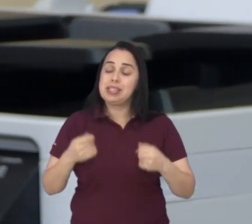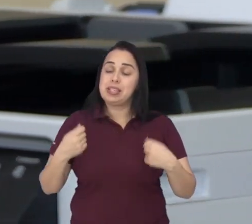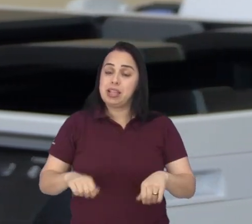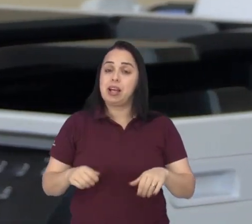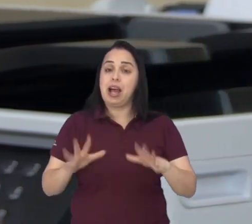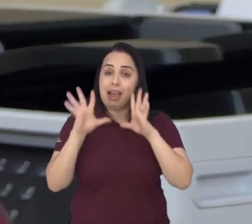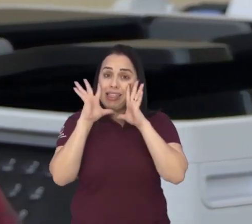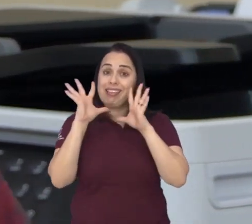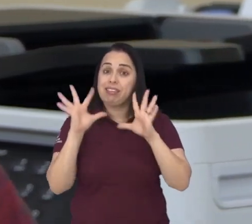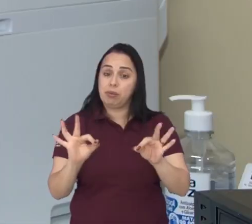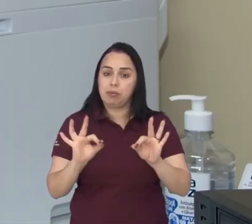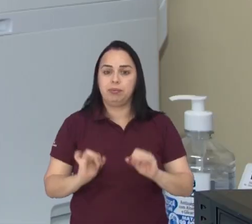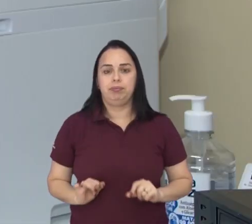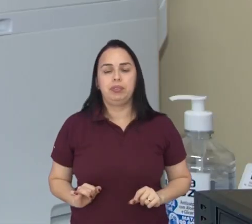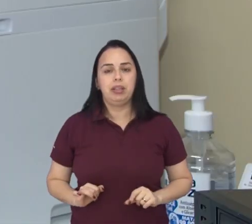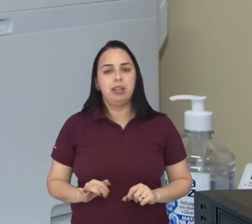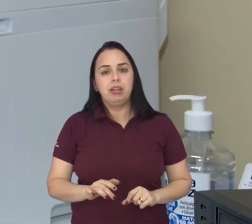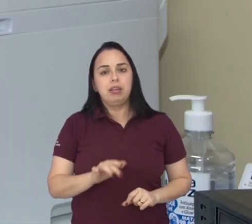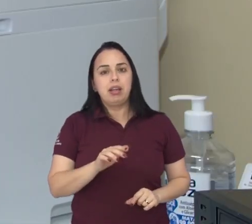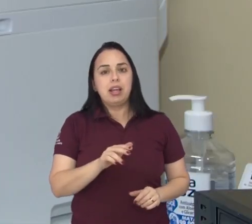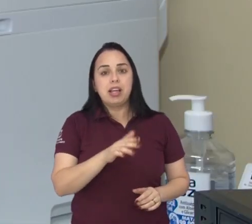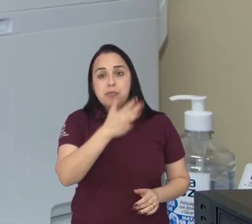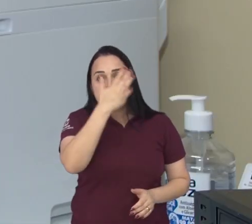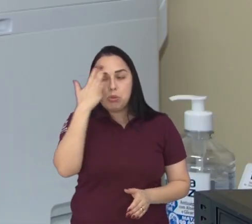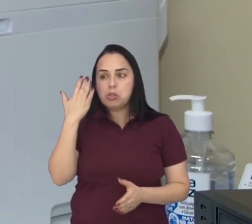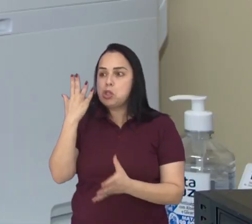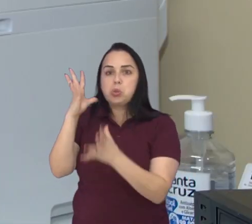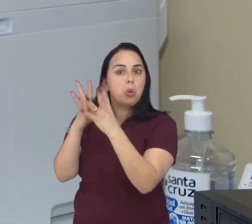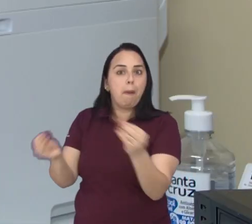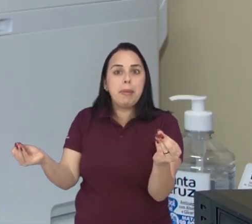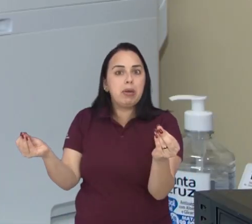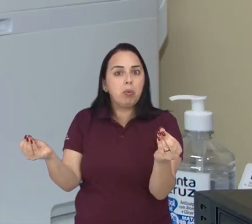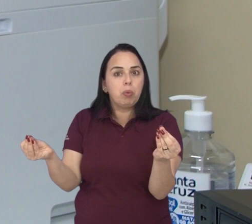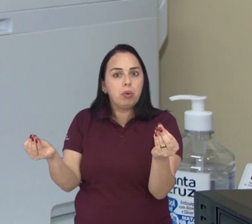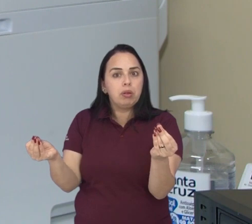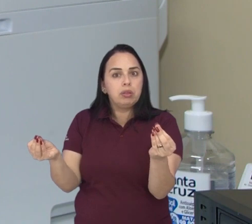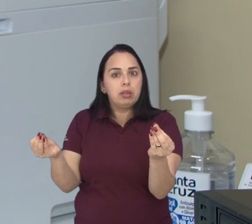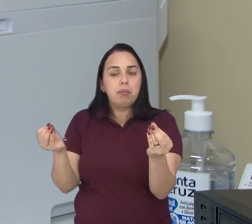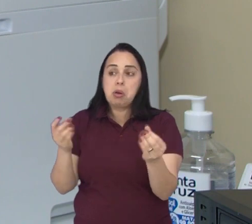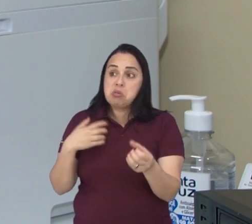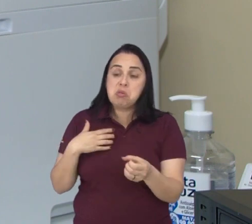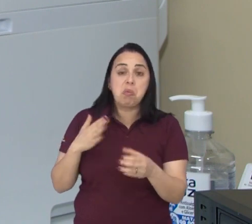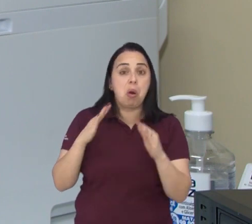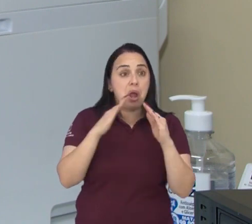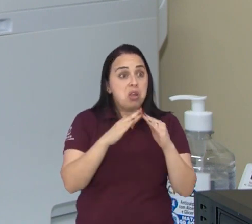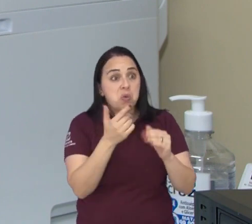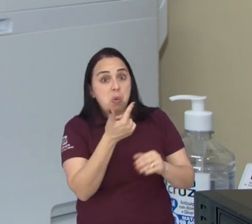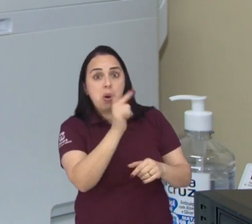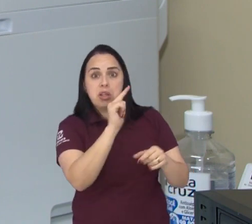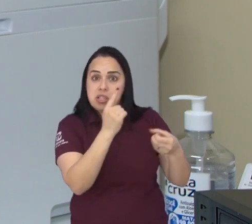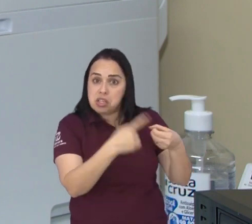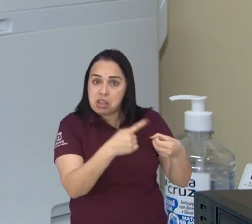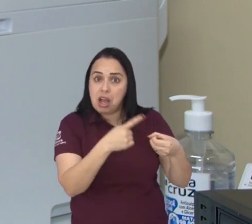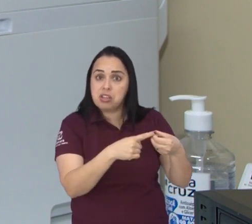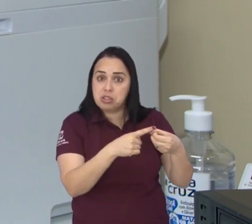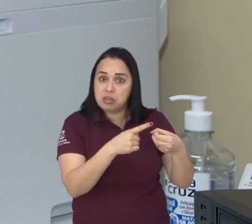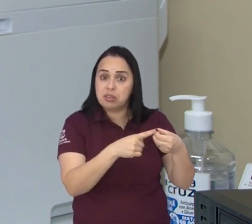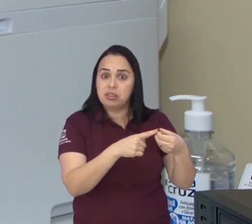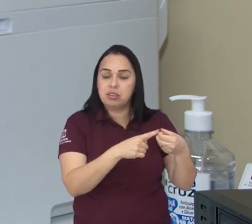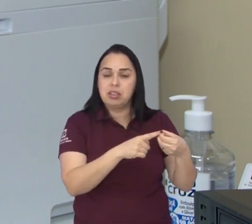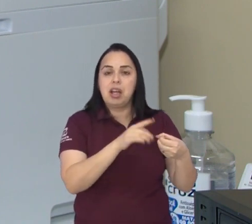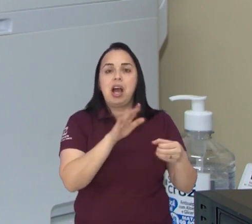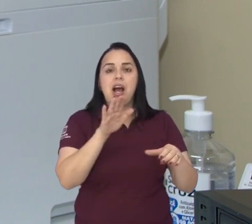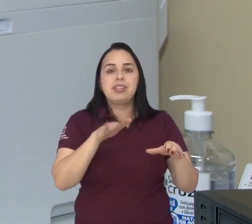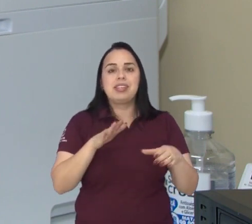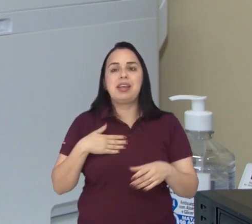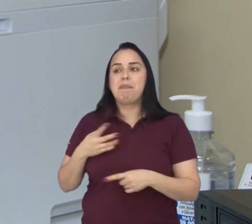a nível municipal. Mais uma forma de ajudar as pessoas que estão desaparecidas. A pessoa pode ser de outra cidade, né? E na maioria das